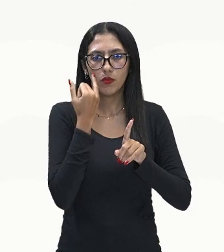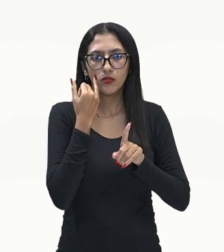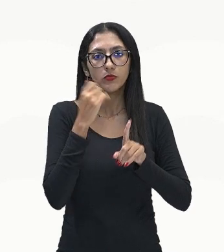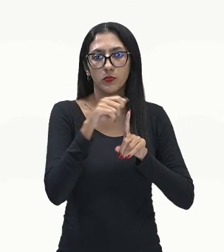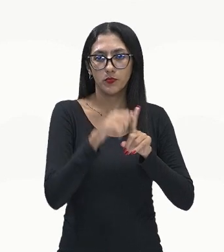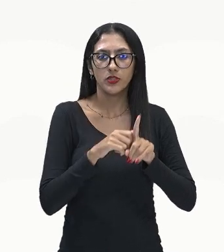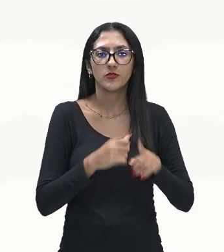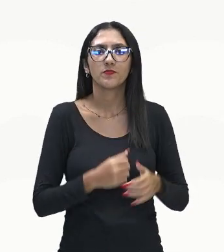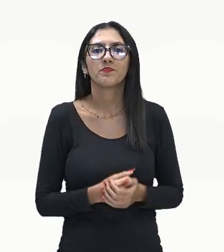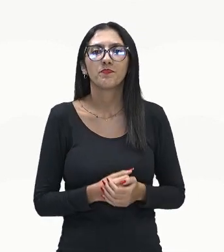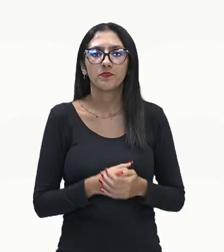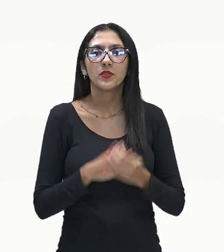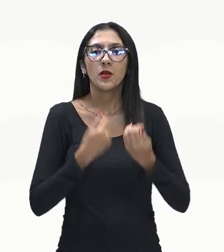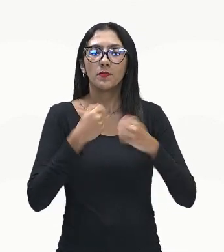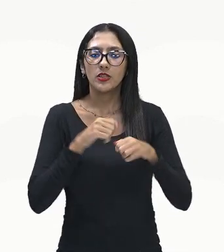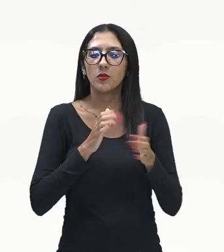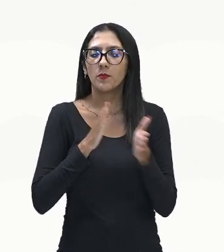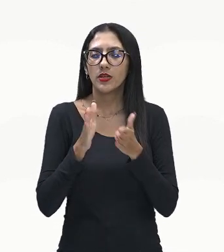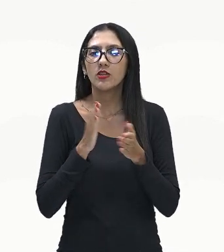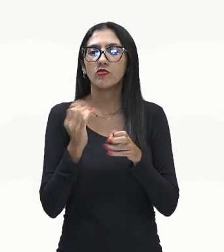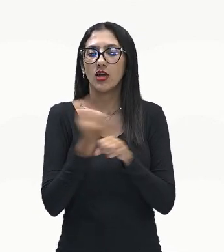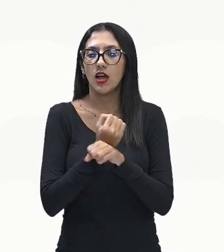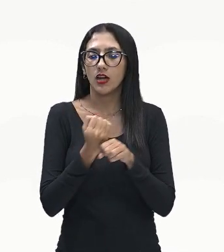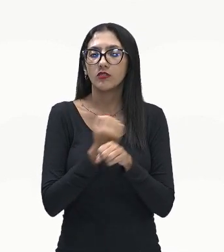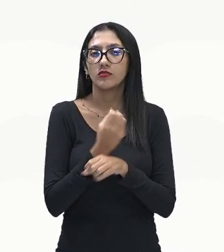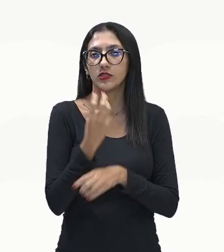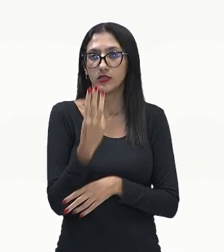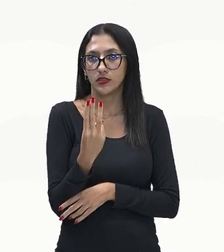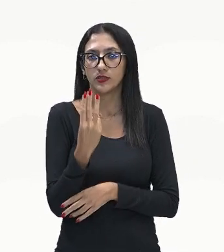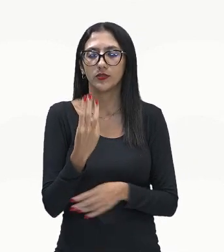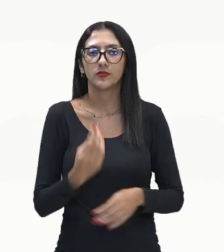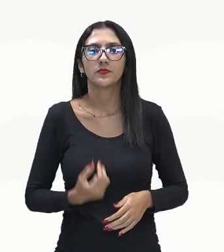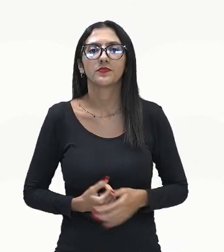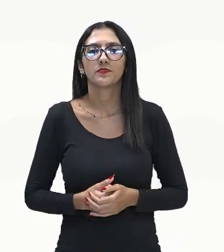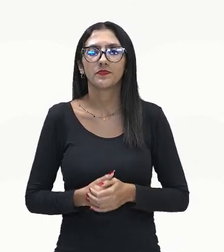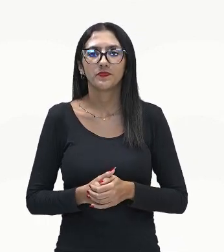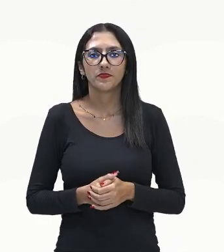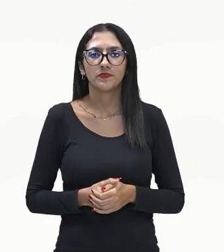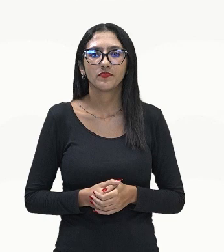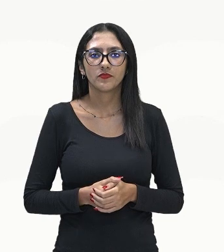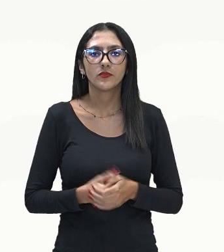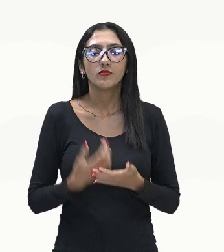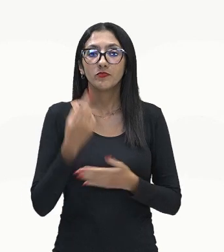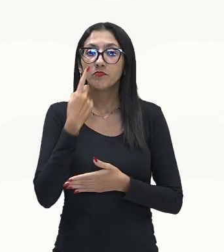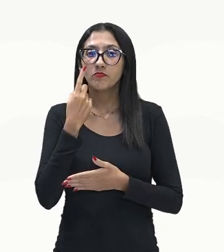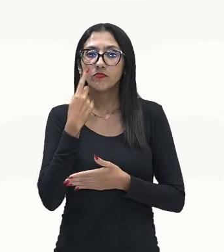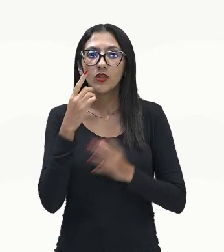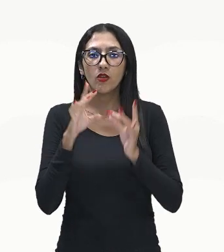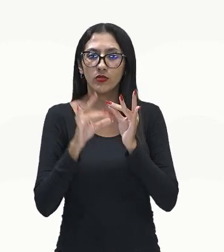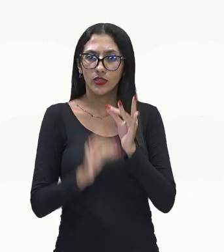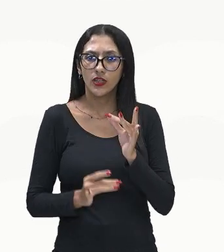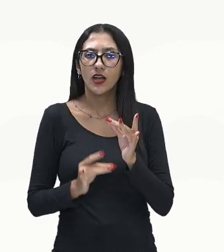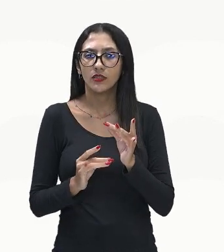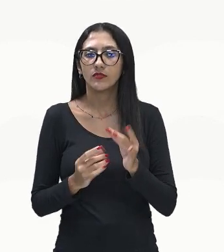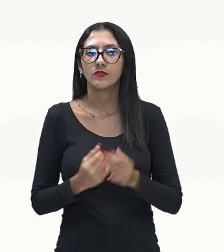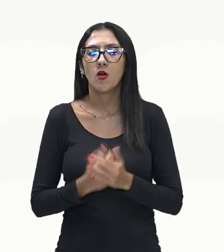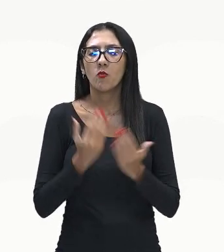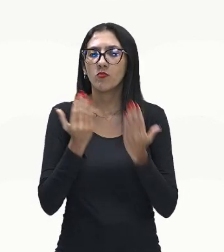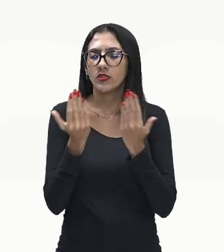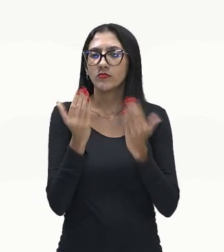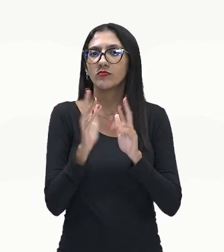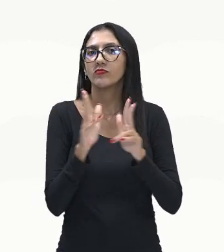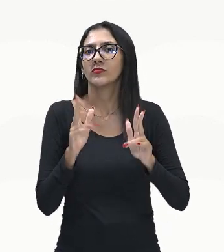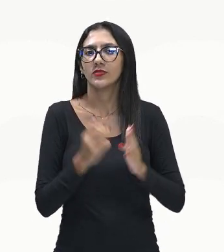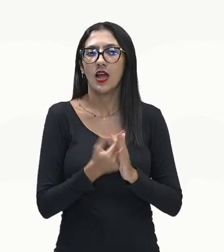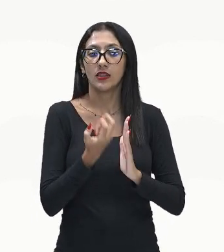ser pago em 3 anos. Então, vamos destacar aqui, ó, a gente tem que estar atento para essa pequena diferença, né? A nossa